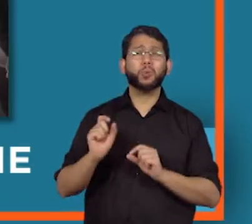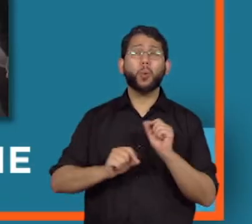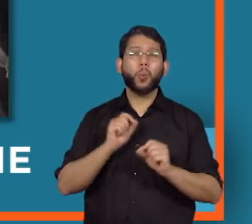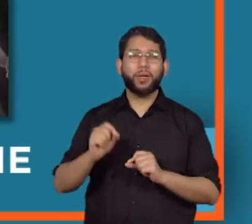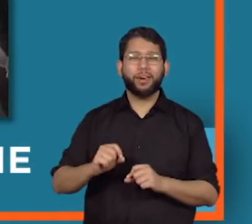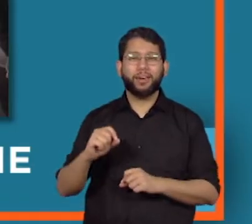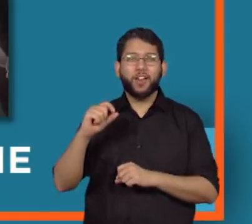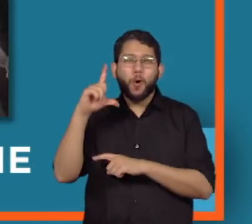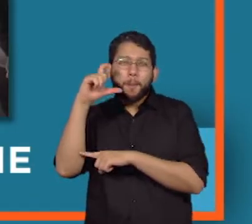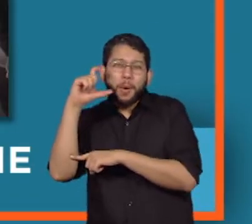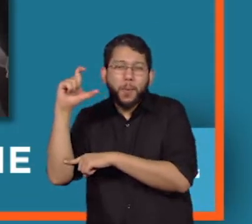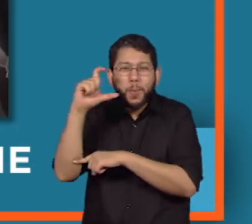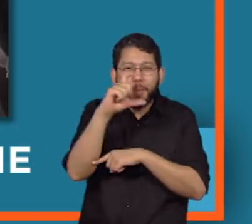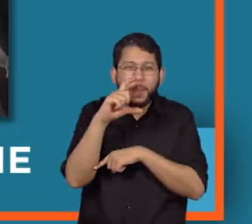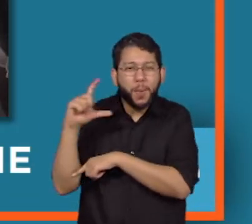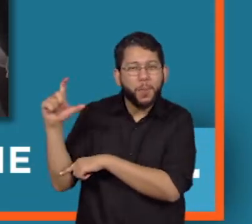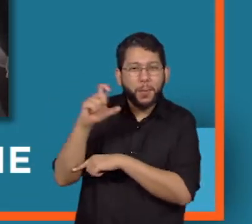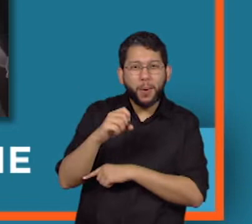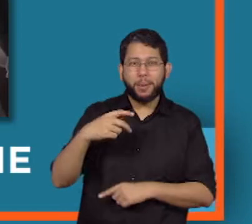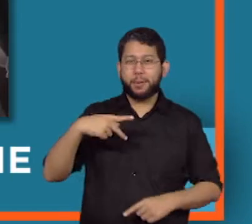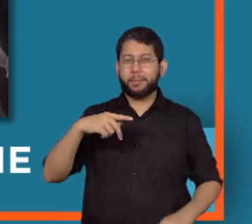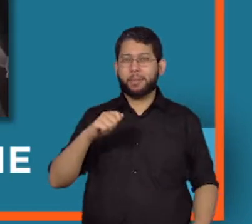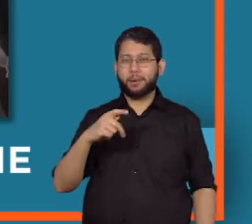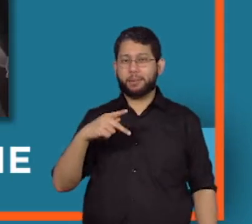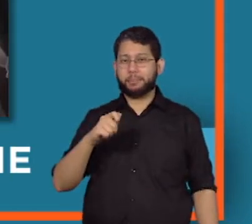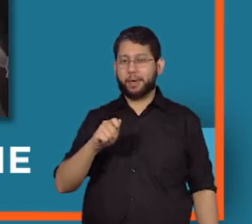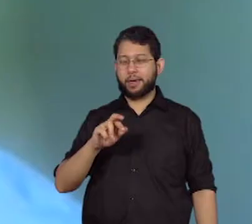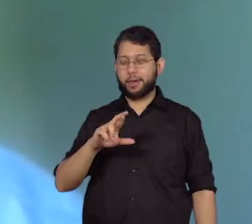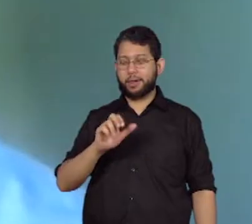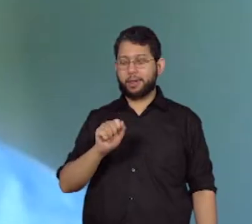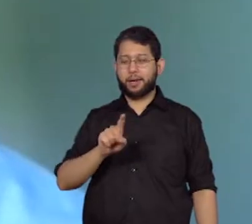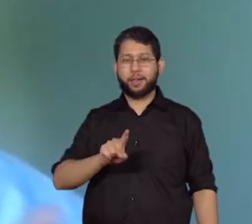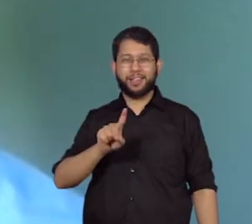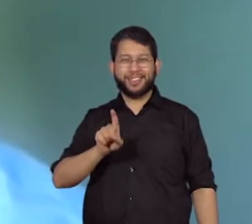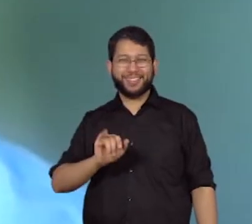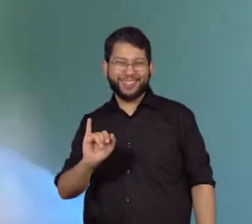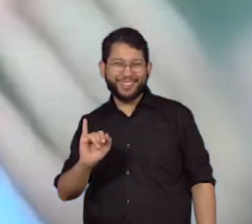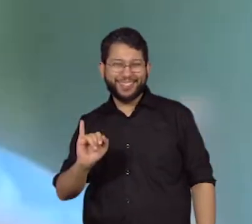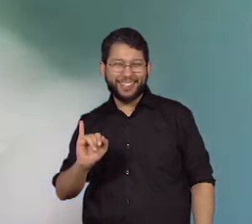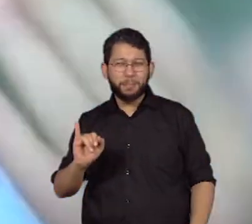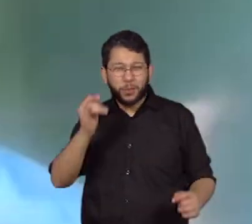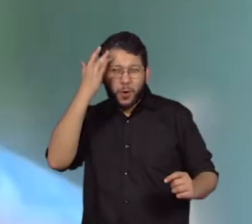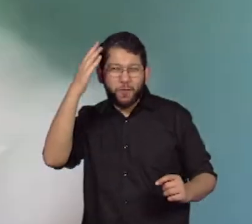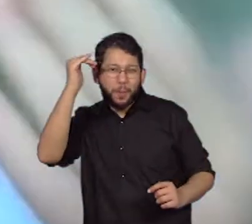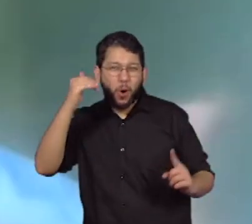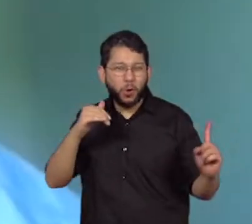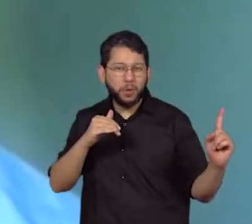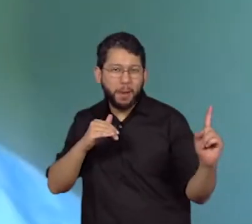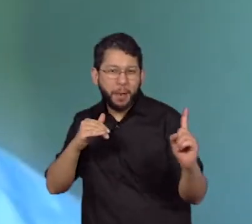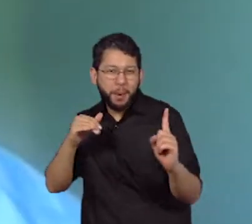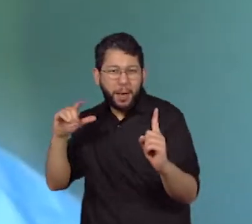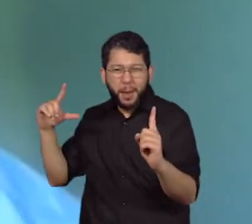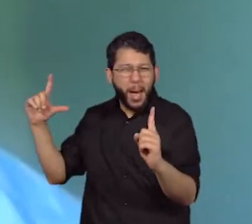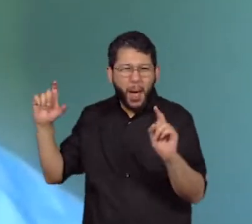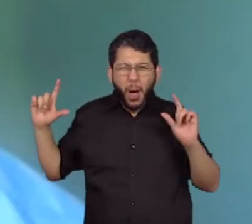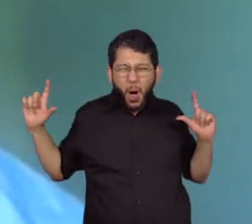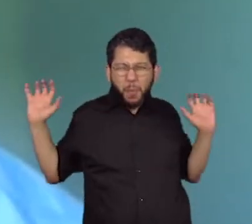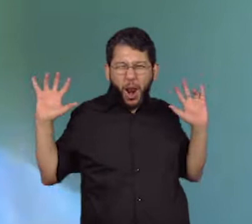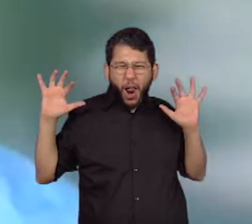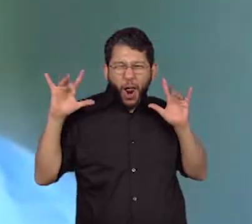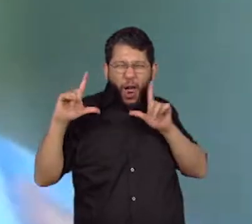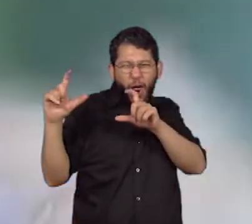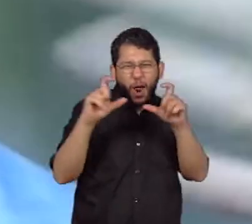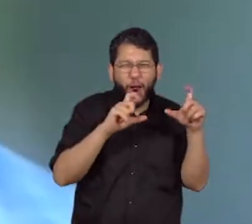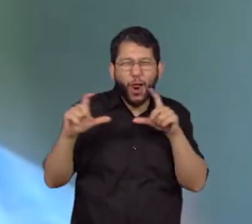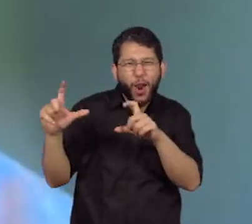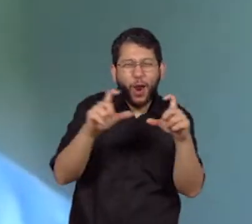paparazzi. Em uma fotografia, Ravache está próximo de Athina Onassis, que está entre 2 homens que usam blazers. E quem começou a fazer? Botava o fotógrafo atrás das celebridades para ver